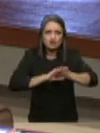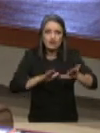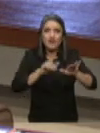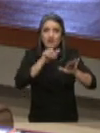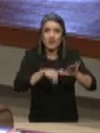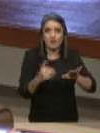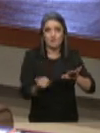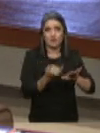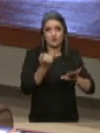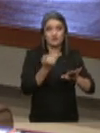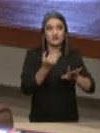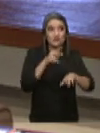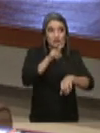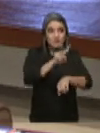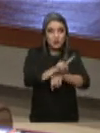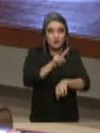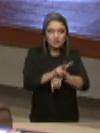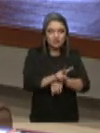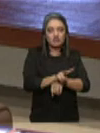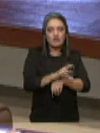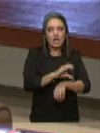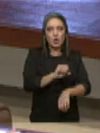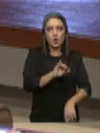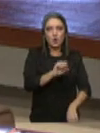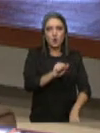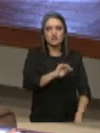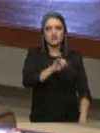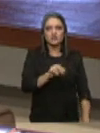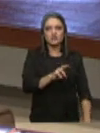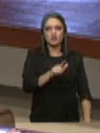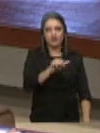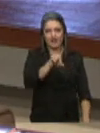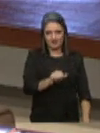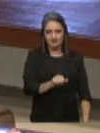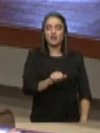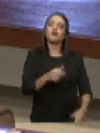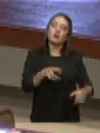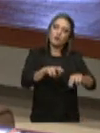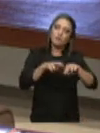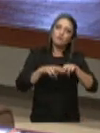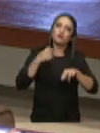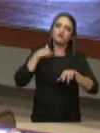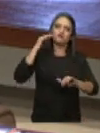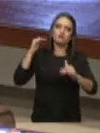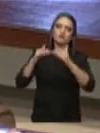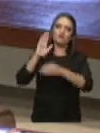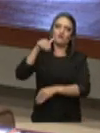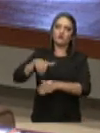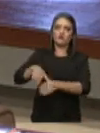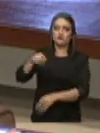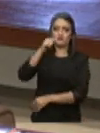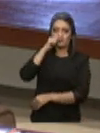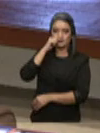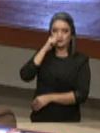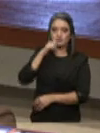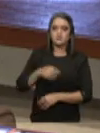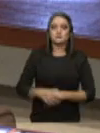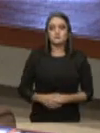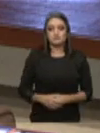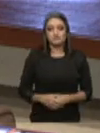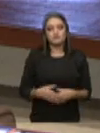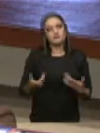eu acompanhei integralmente o voto do ministro Edson Fachin. Como o ministro Ricardo Lewandowski